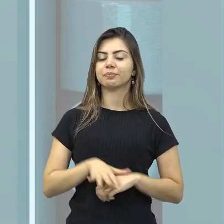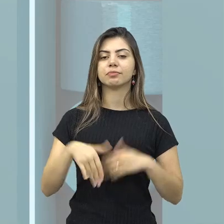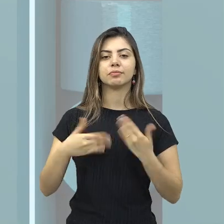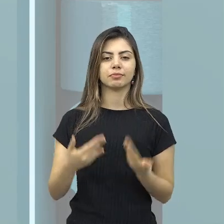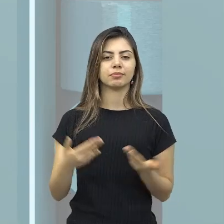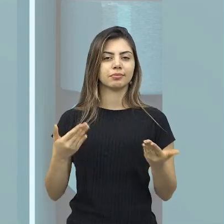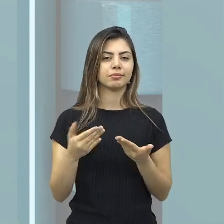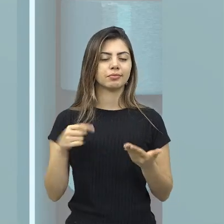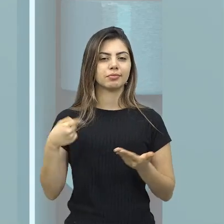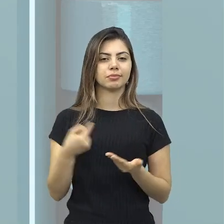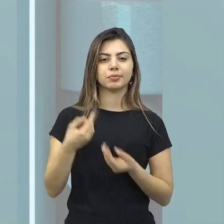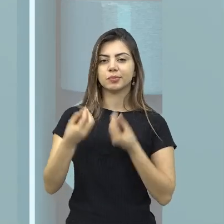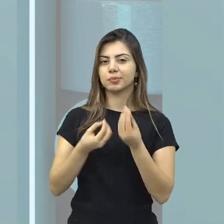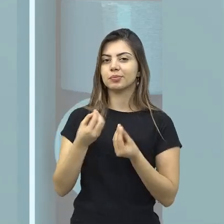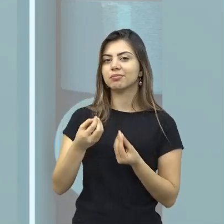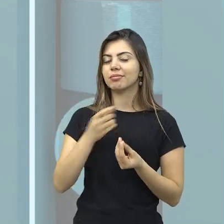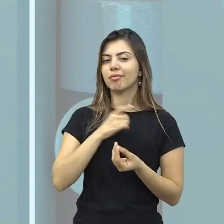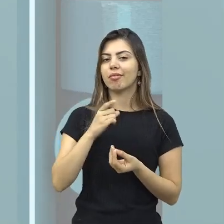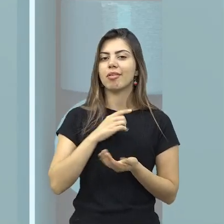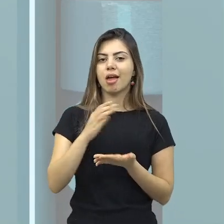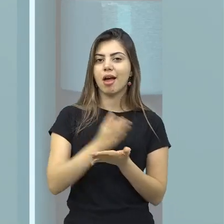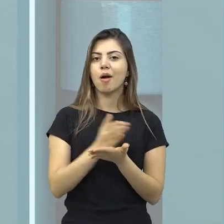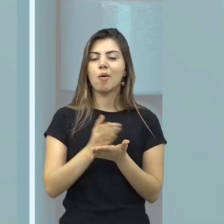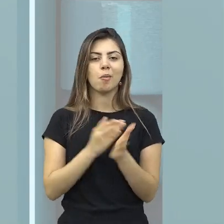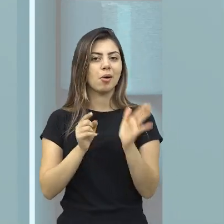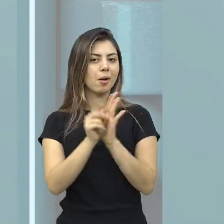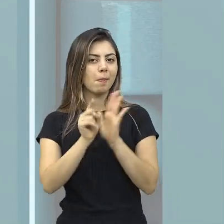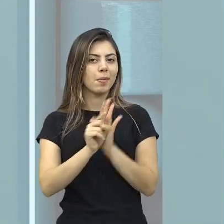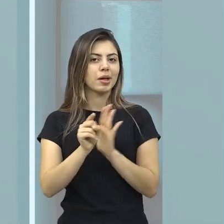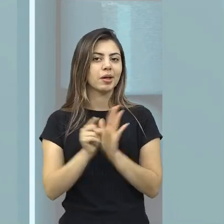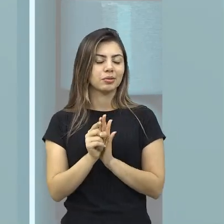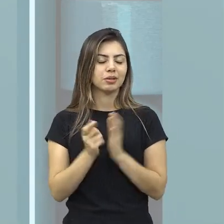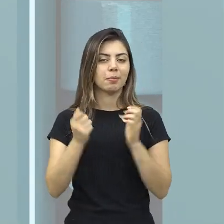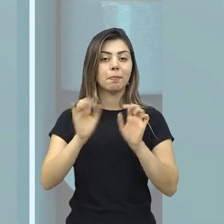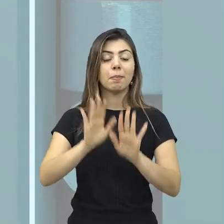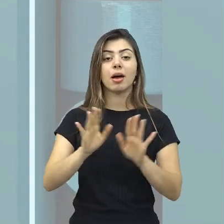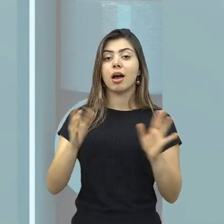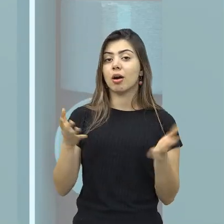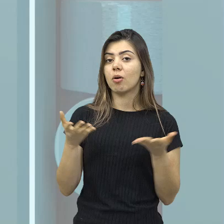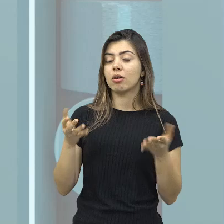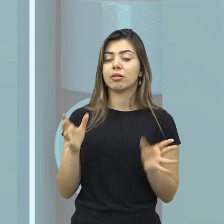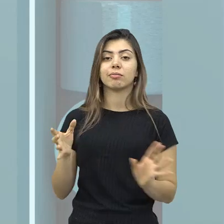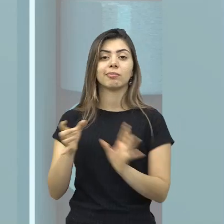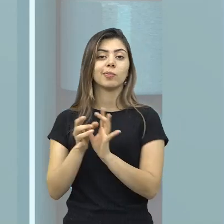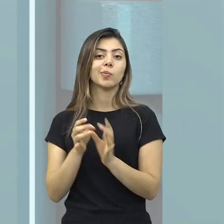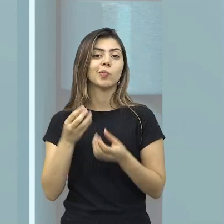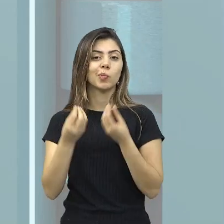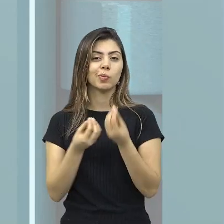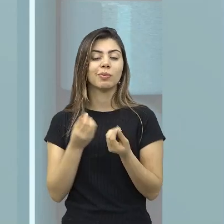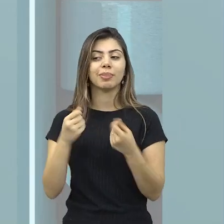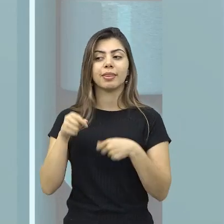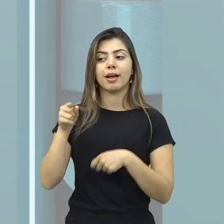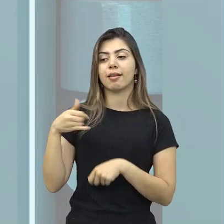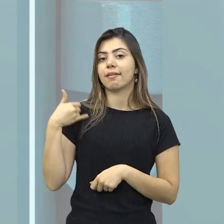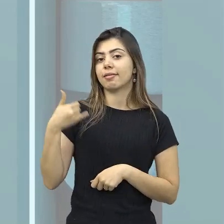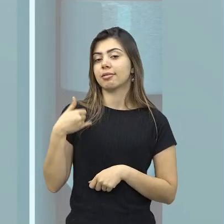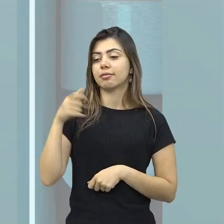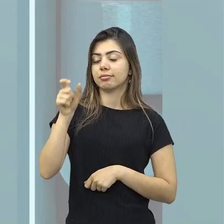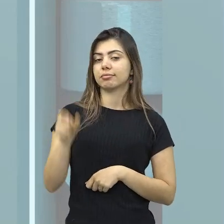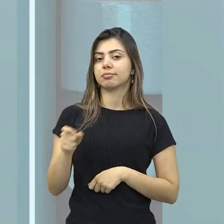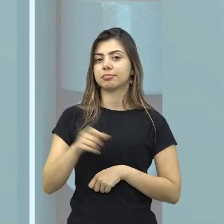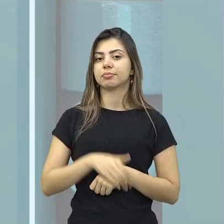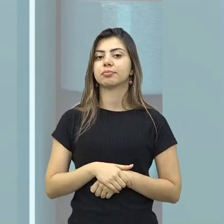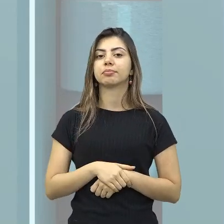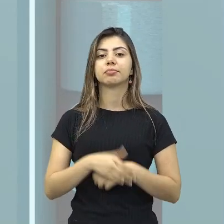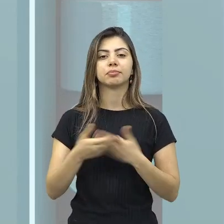vai ver agora mais algumas perguntinhas aí, só que relacionados a saber a idade de alguém. E daí prestando